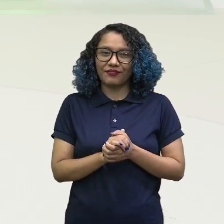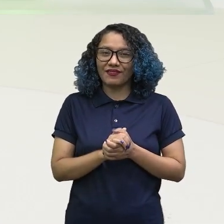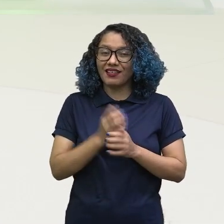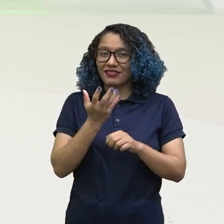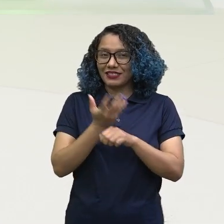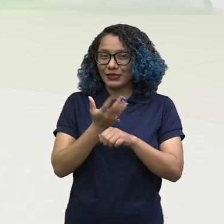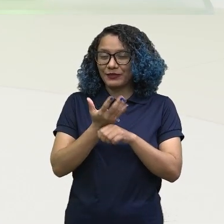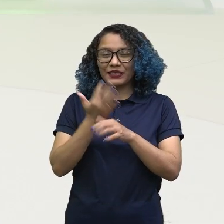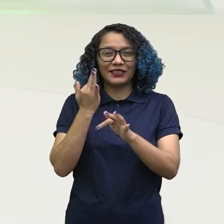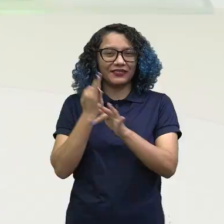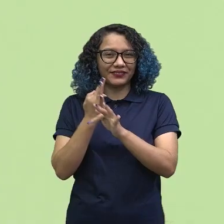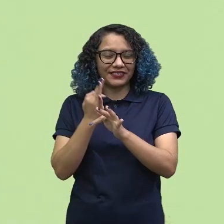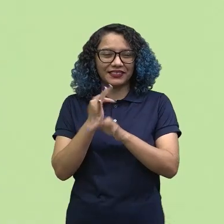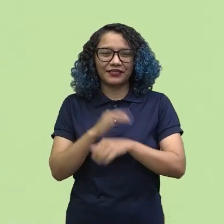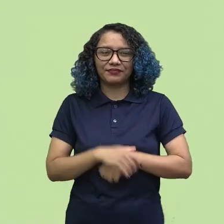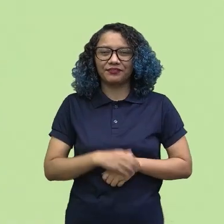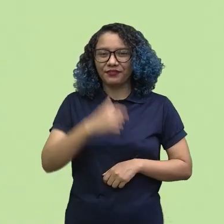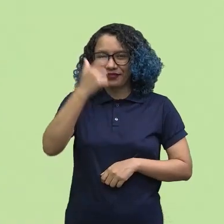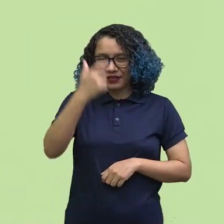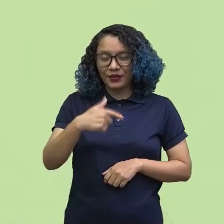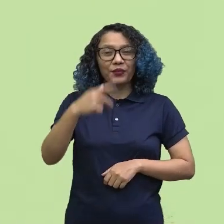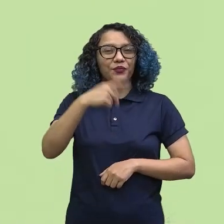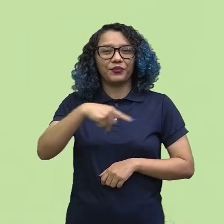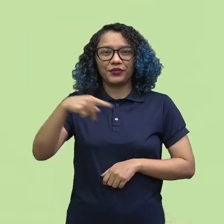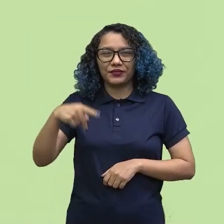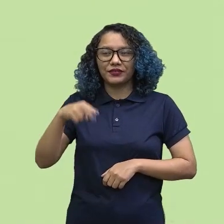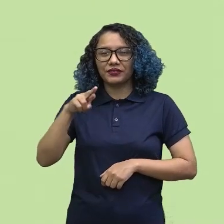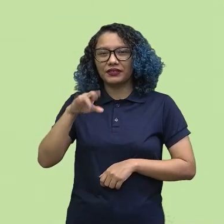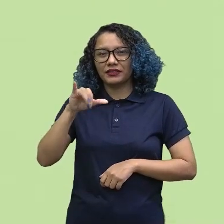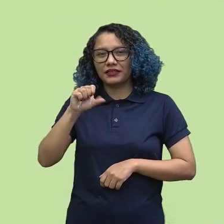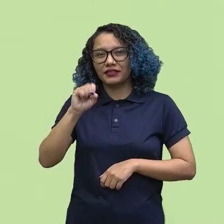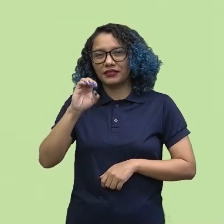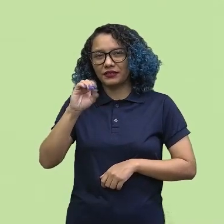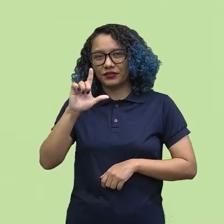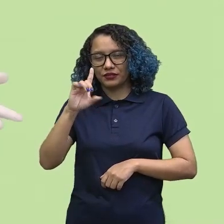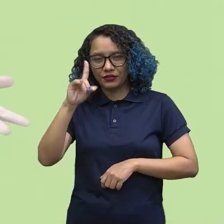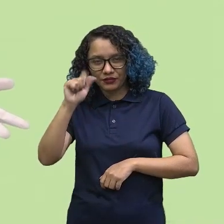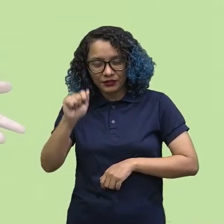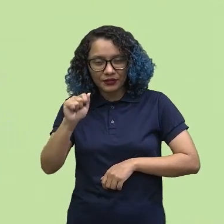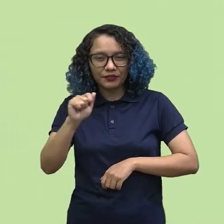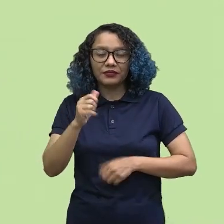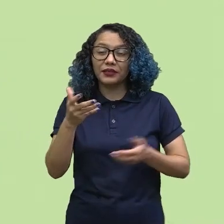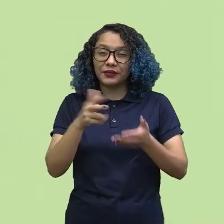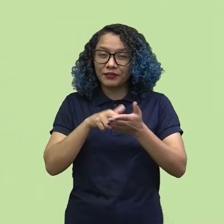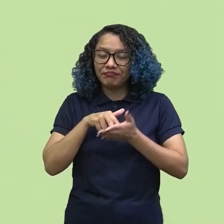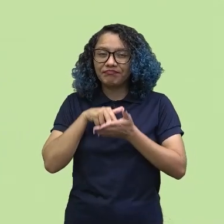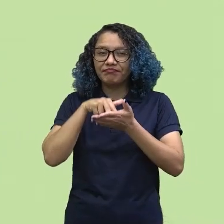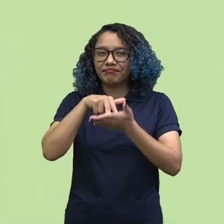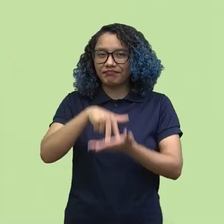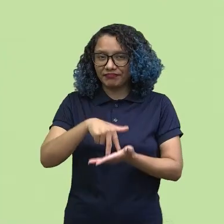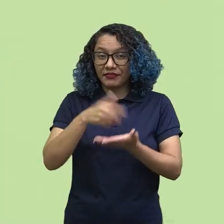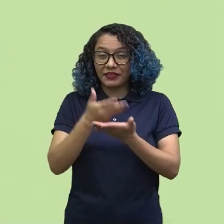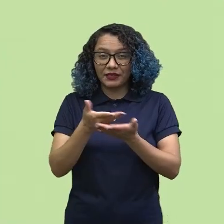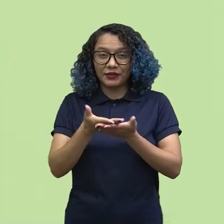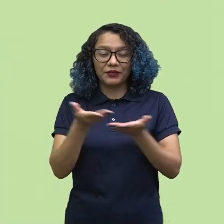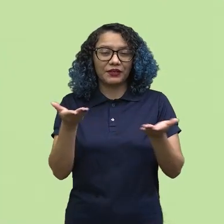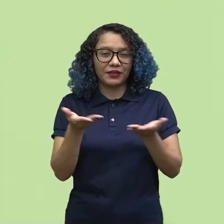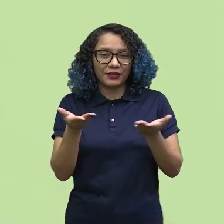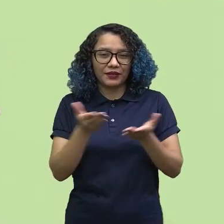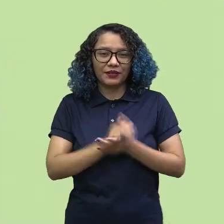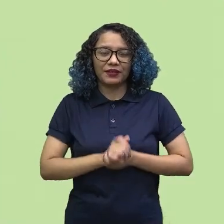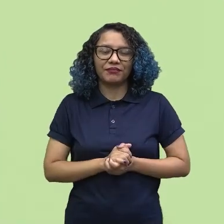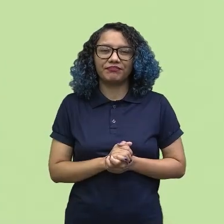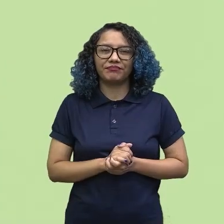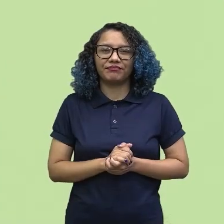da Física. Eu sou a professora Risolda Farias, que estarei com vocês nesta aula, e